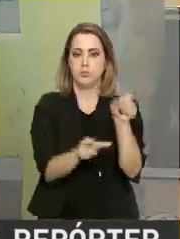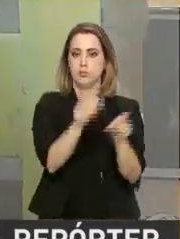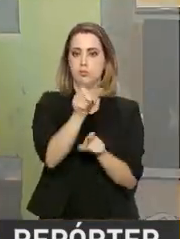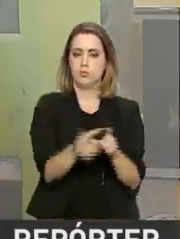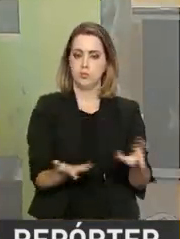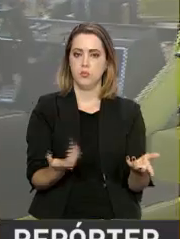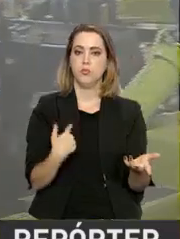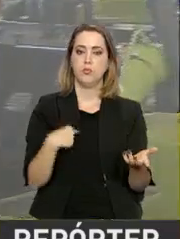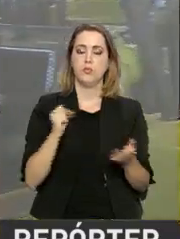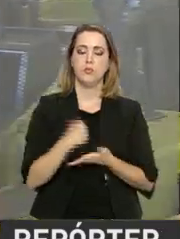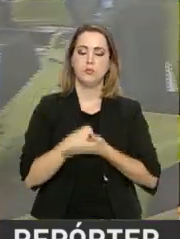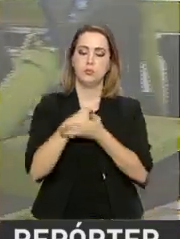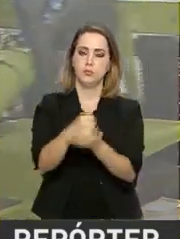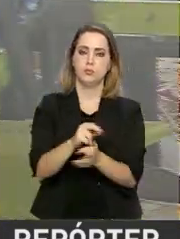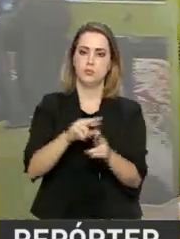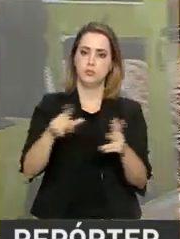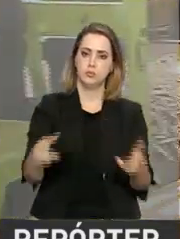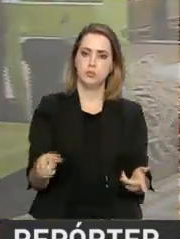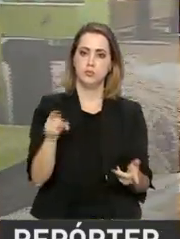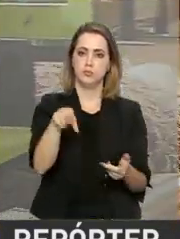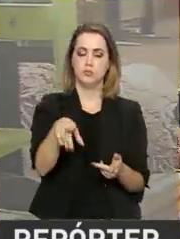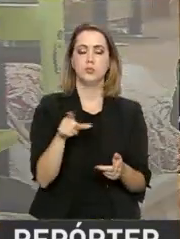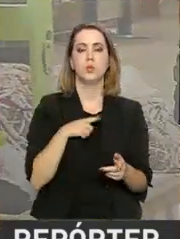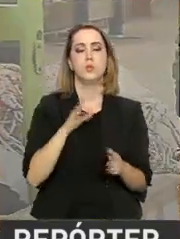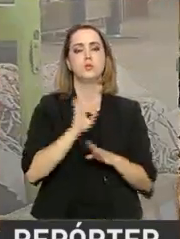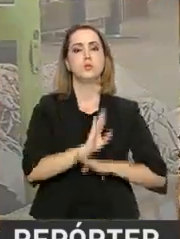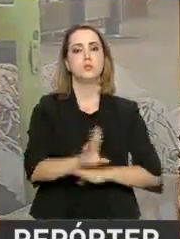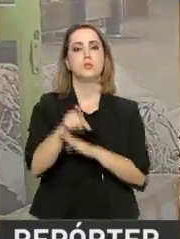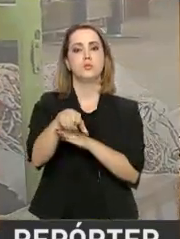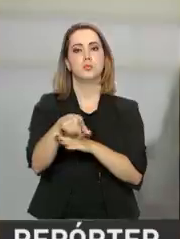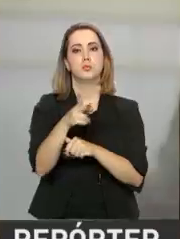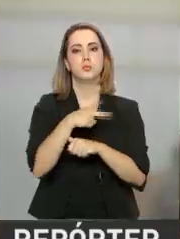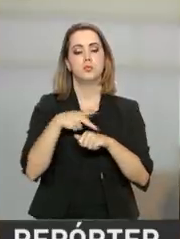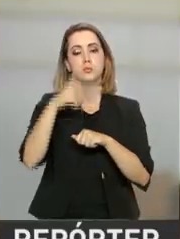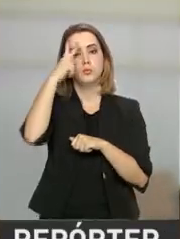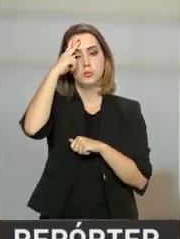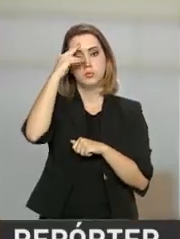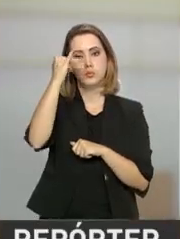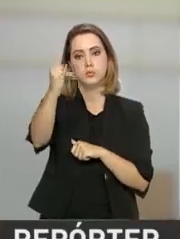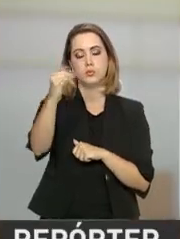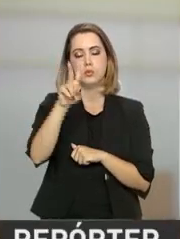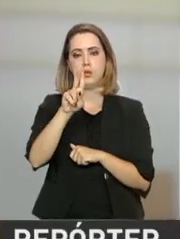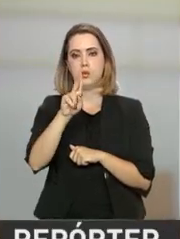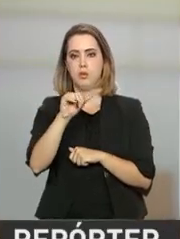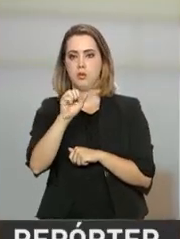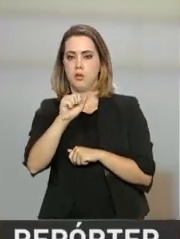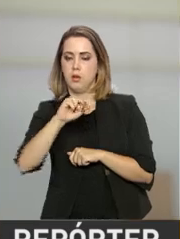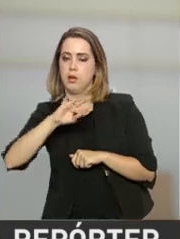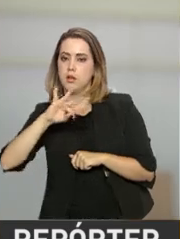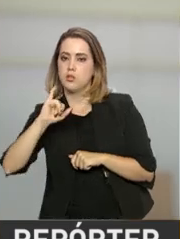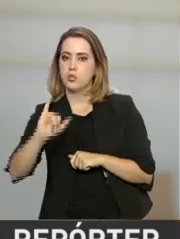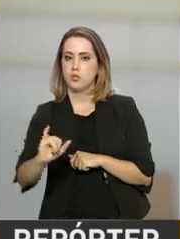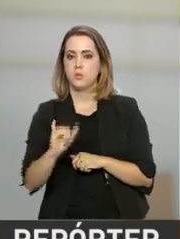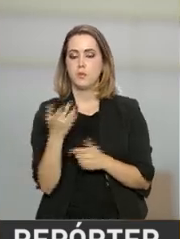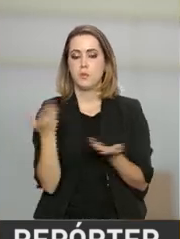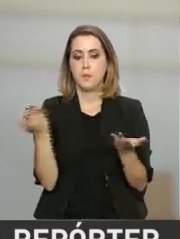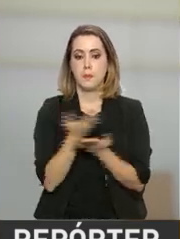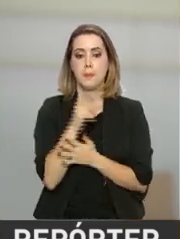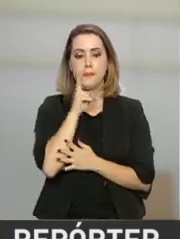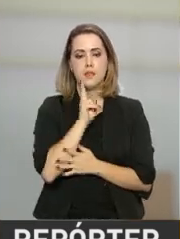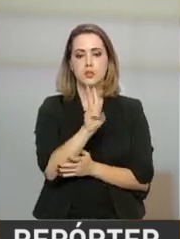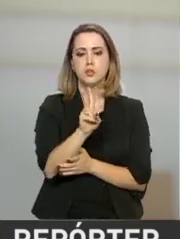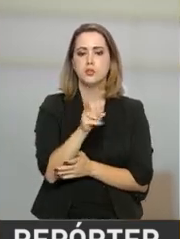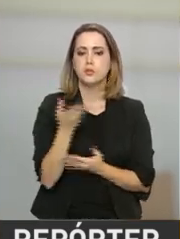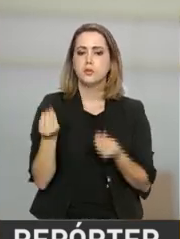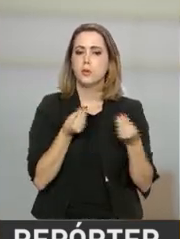série de medidas adotadas pelo governo brasileiro para ajudar o Haiti no primeiro momento a gente está indo lá para verificar Quais são as as